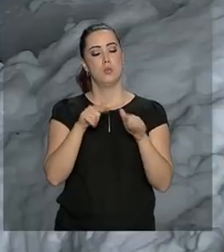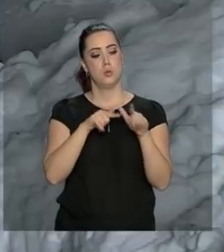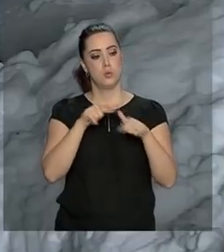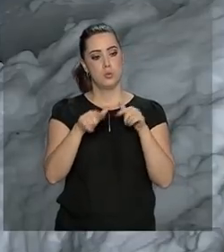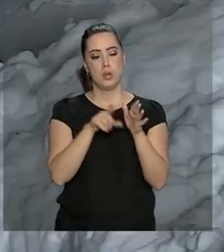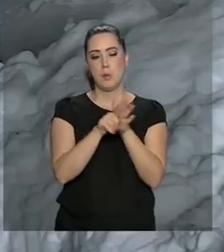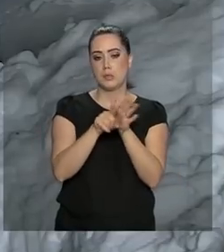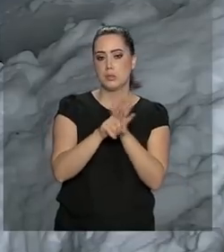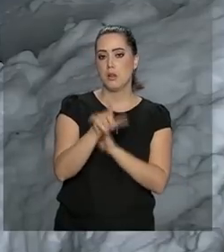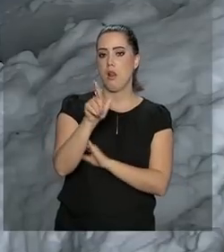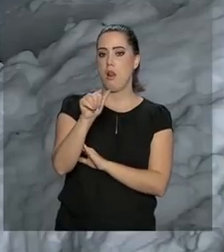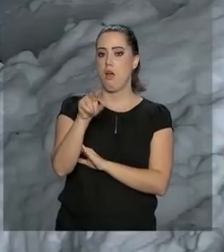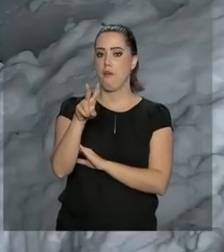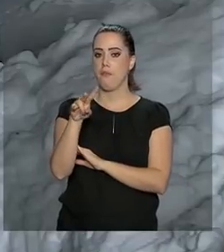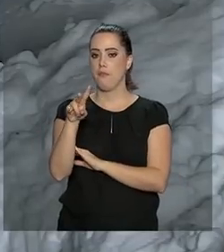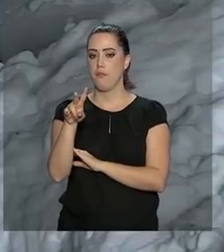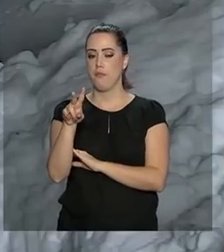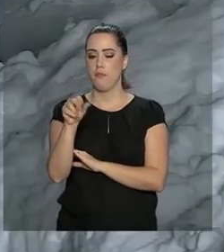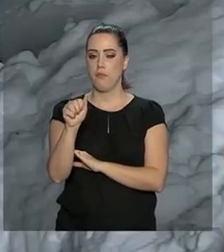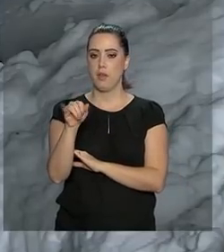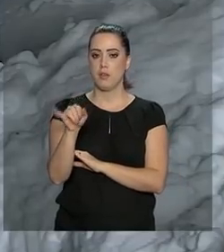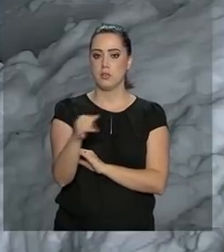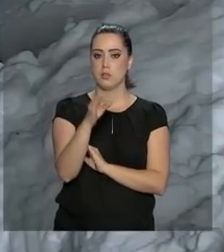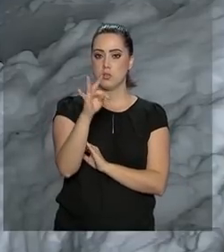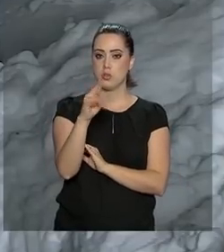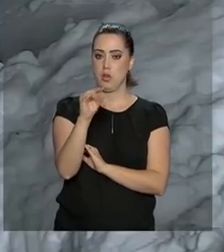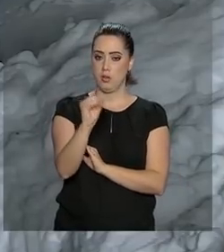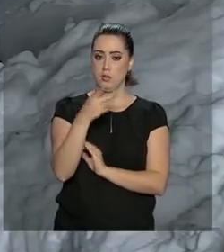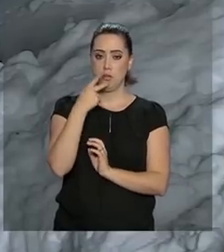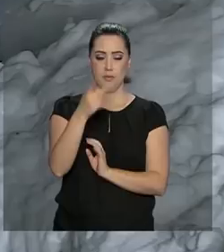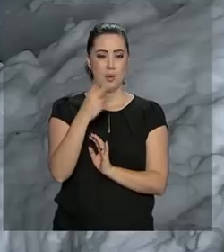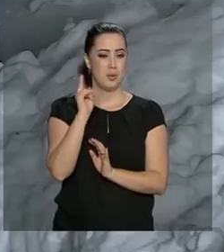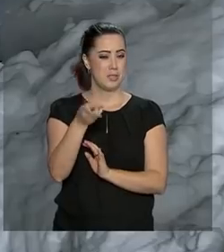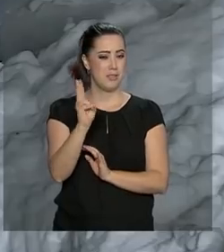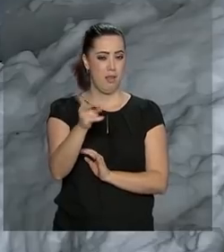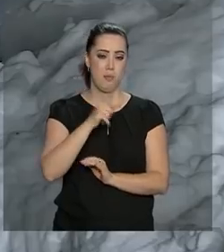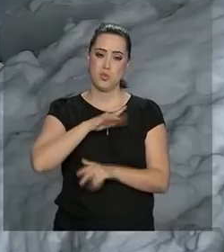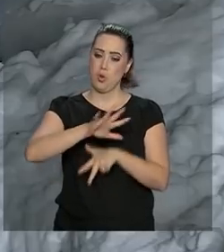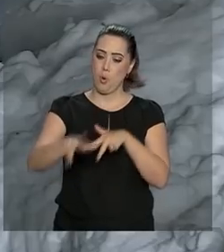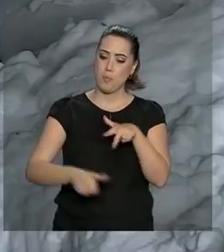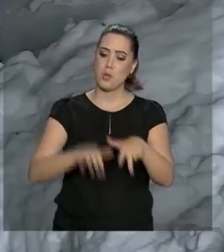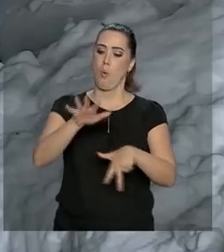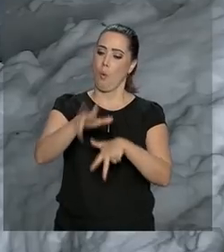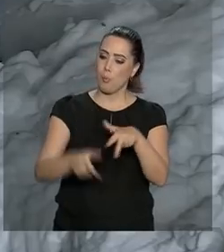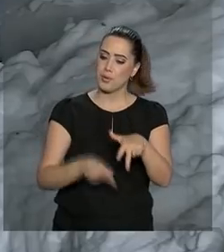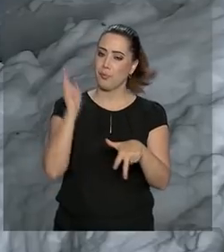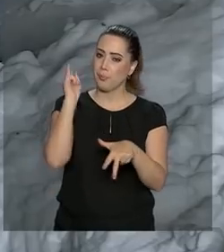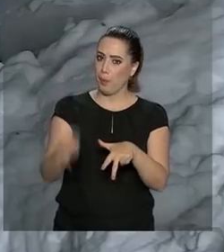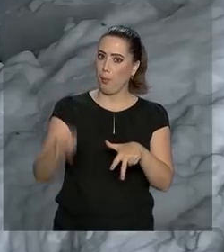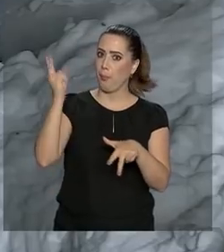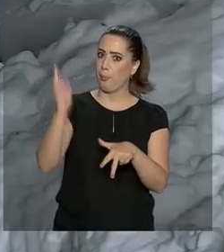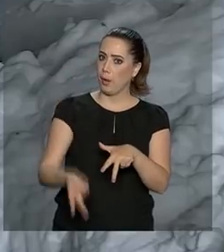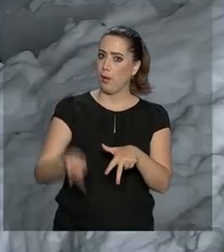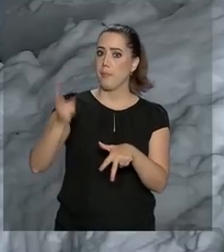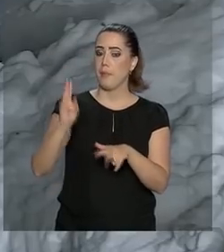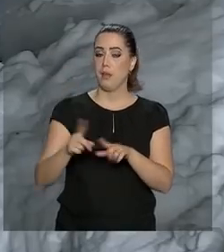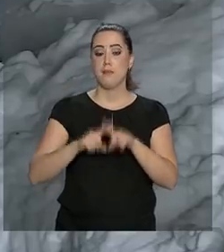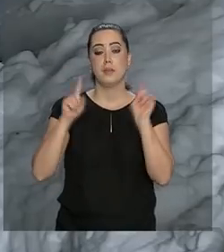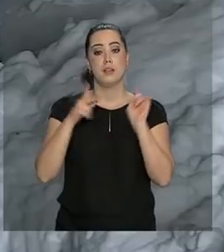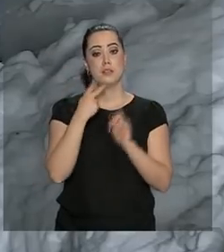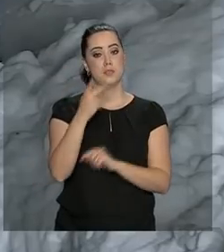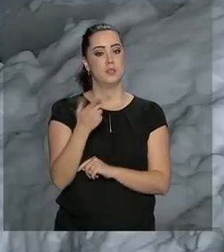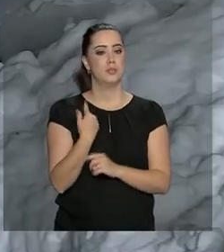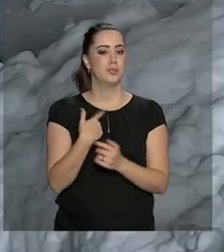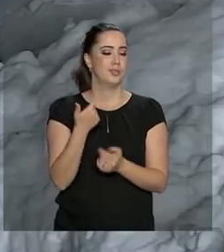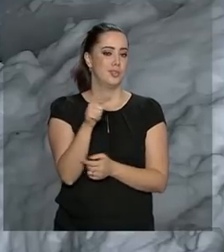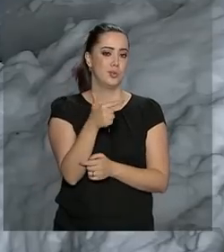que revelou que a corrupção no Brasil era uma regra do jogo para se fechar contratos com o governo. Disse ainda que talvez